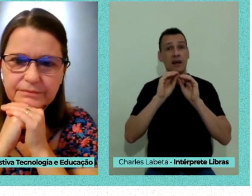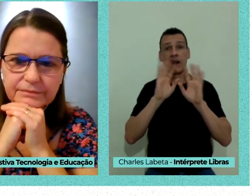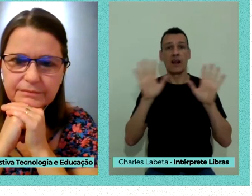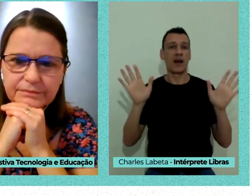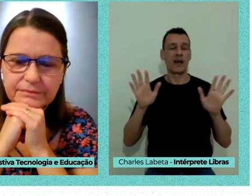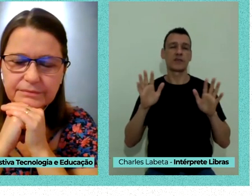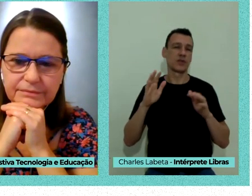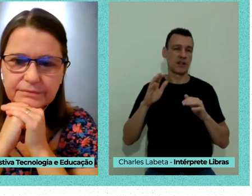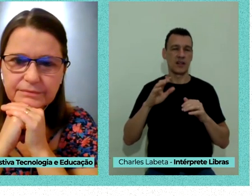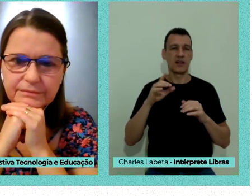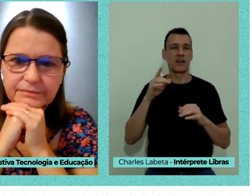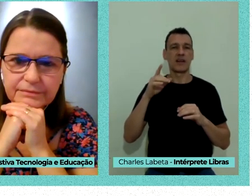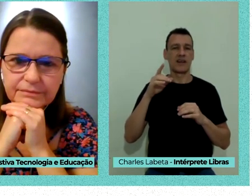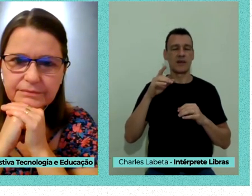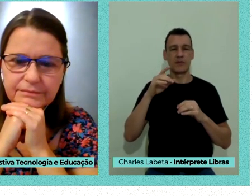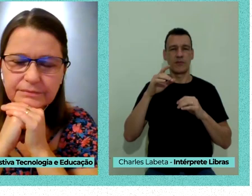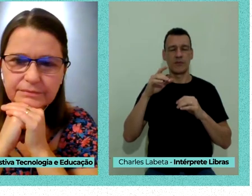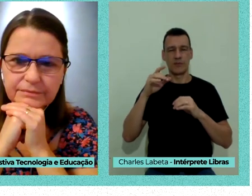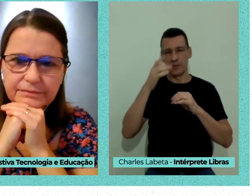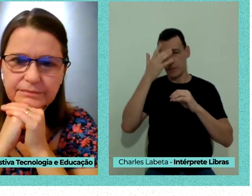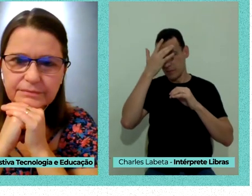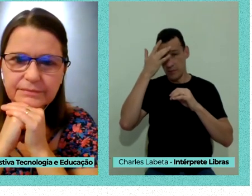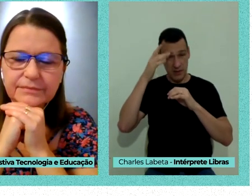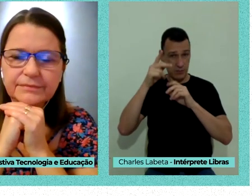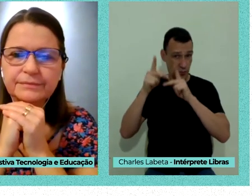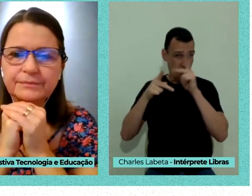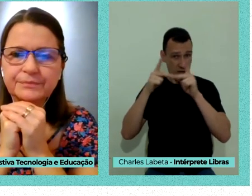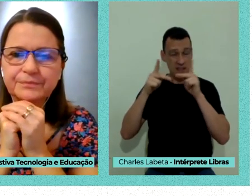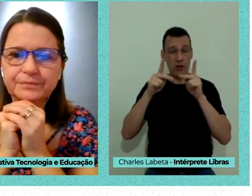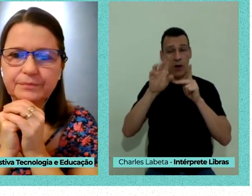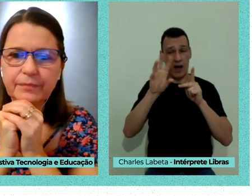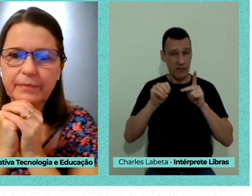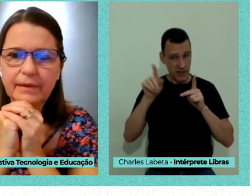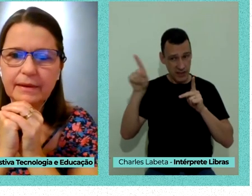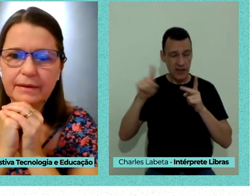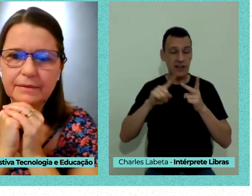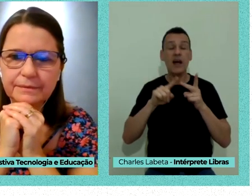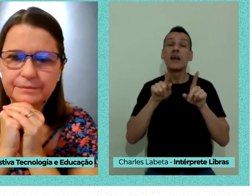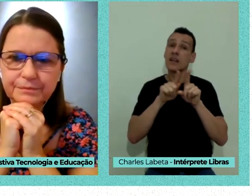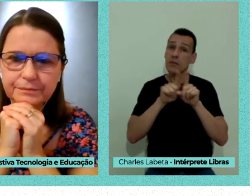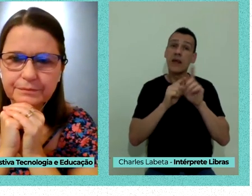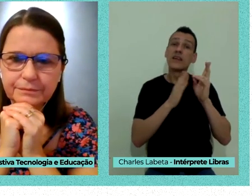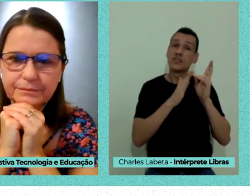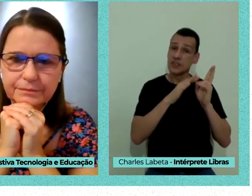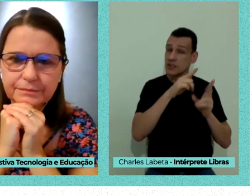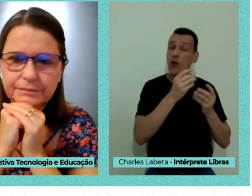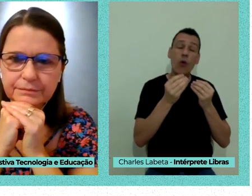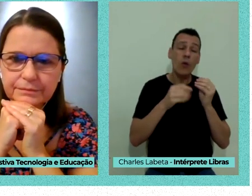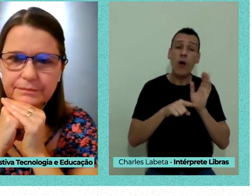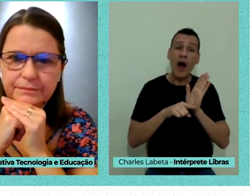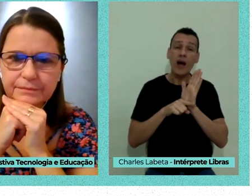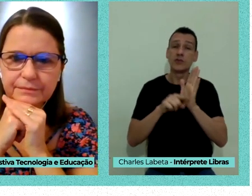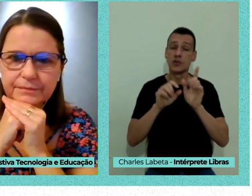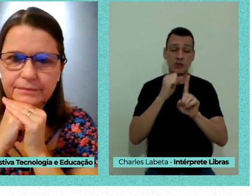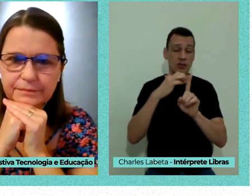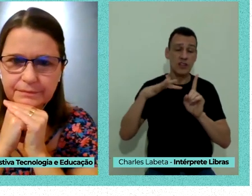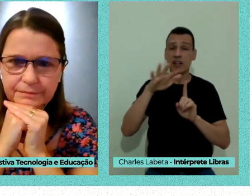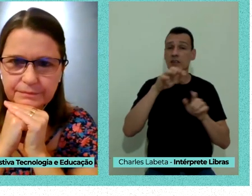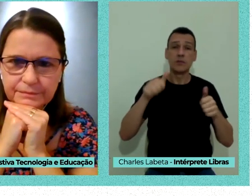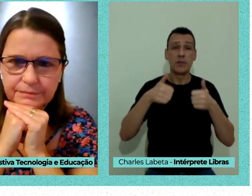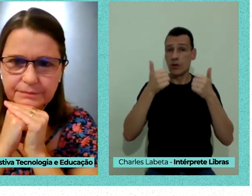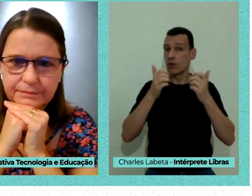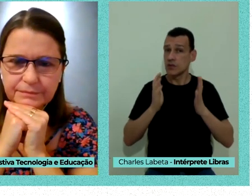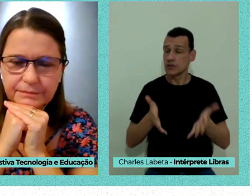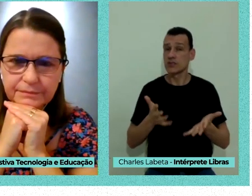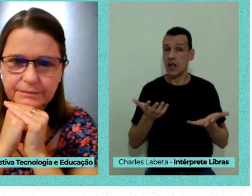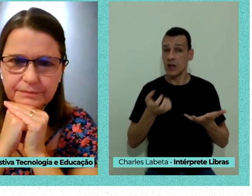contribuições das populações africanas e afro-brasileiras indígenas para a nossa sociedade e trazer para a sala de aula. Como diz a